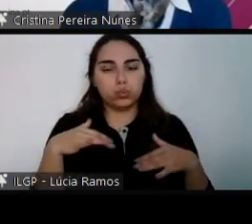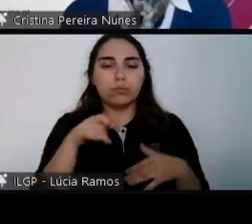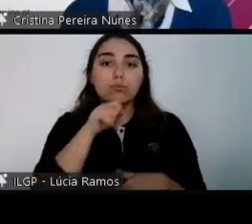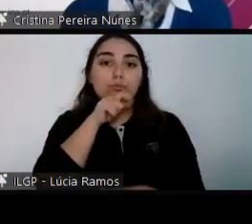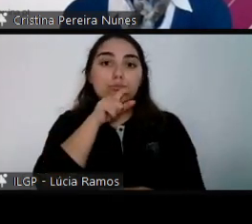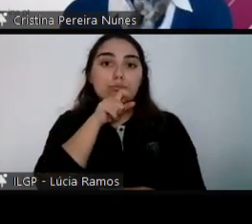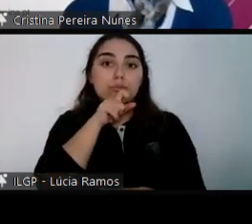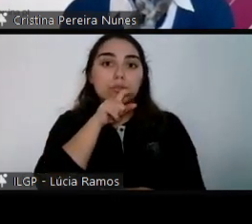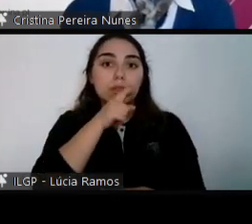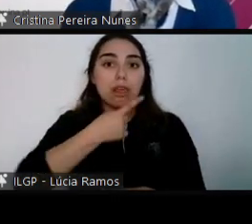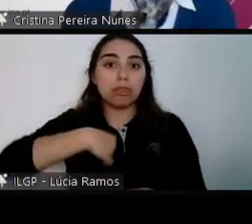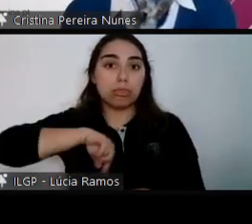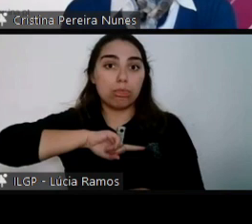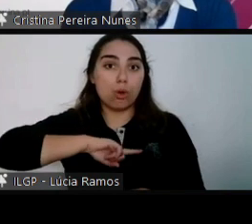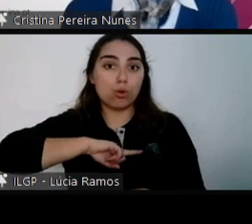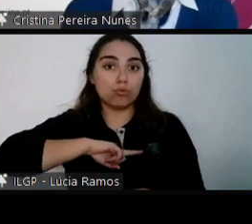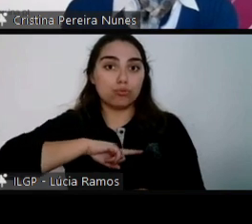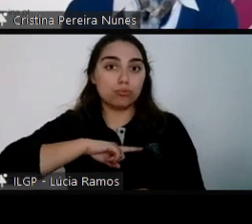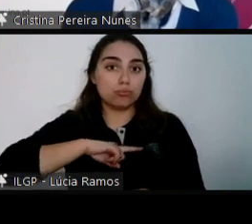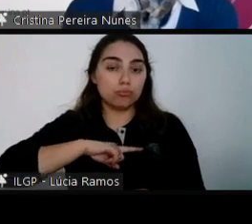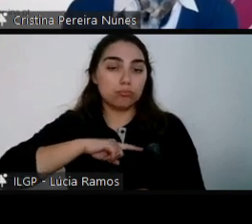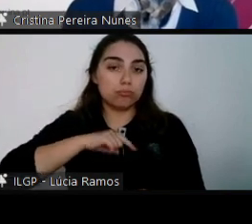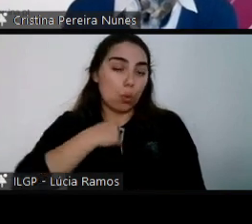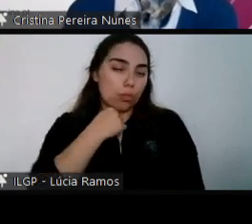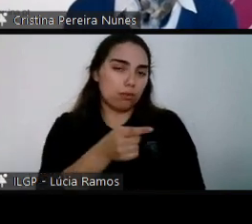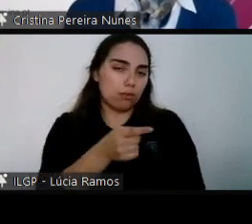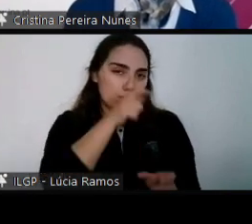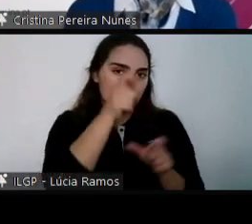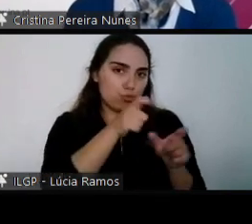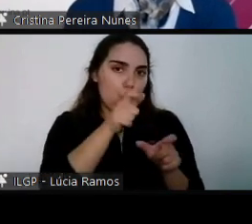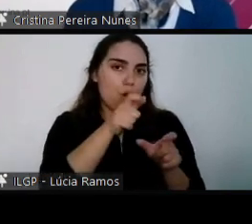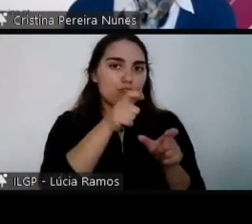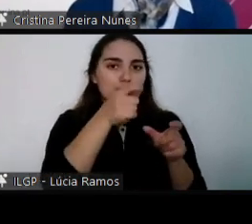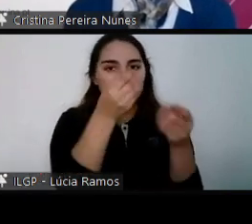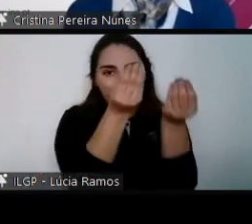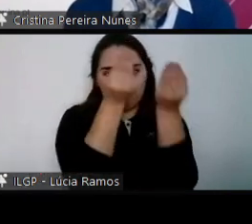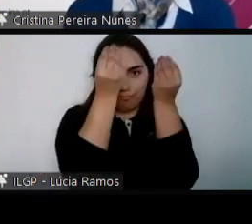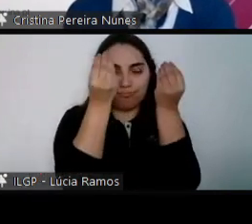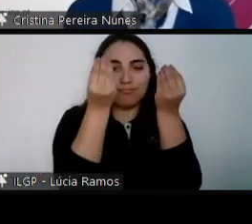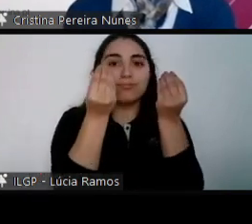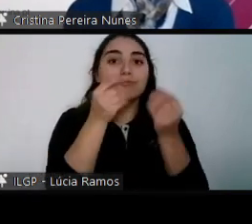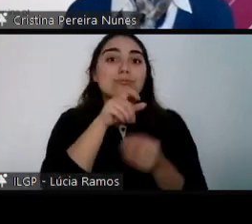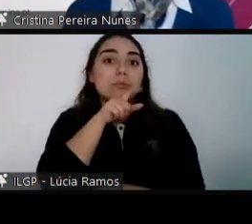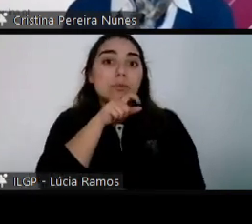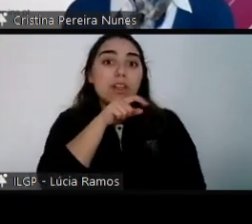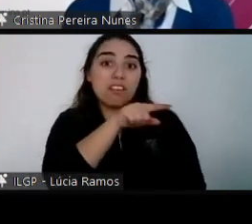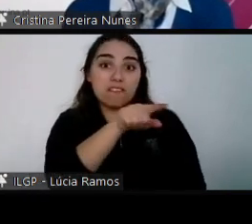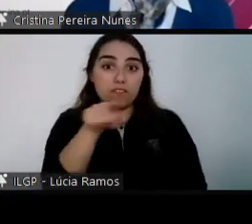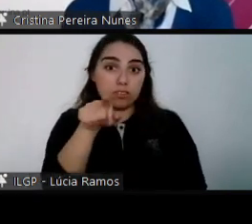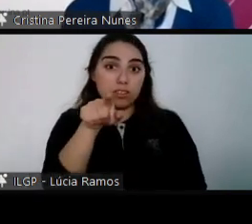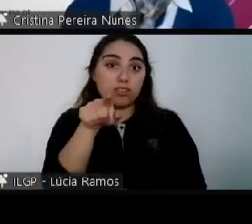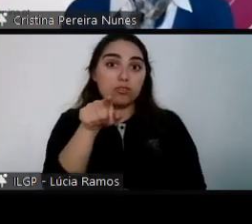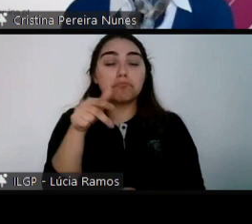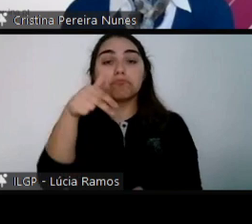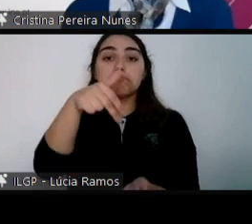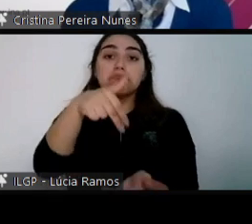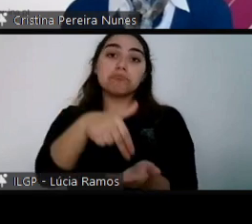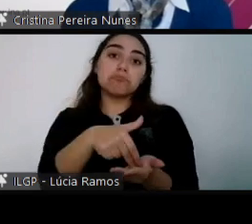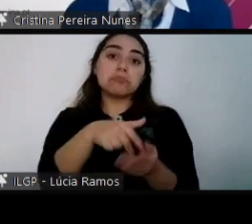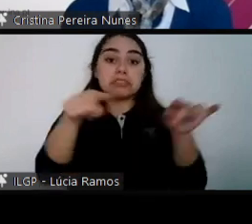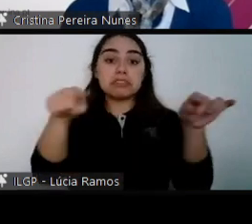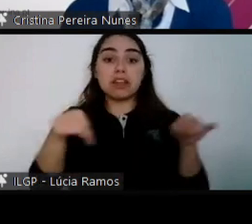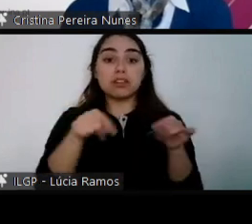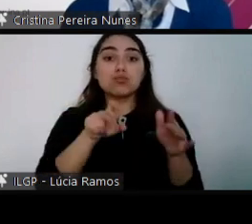costumo dizer aos nossos formandos, a probabilidade de vocês saírem da vossa sala, levantarem-se e entrarem numa sala adjacente e perguntarem se